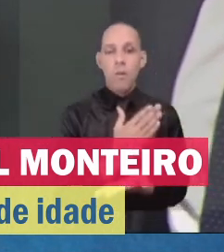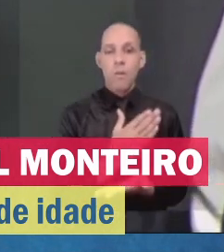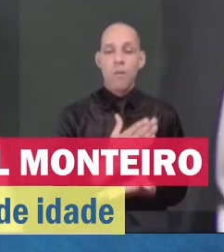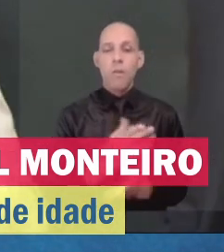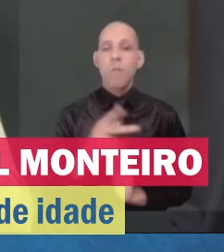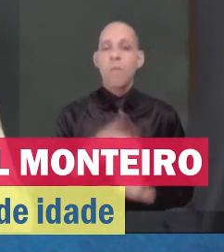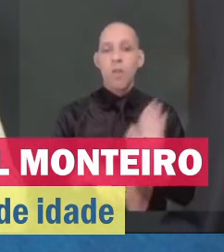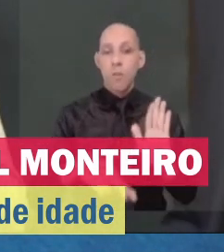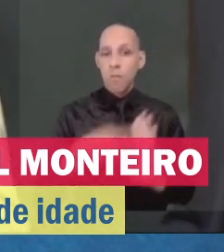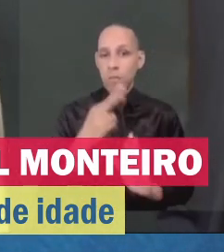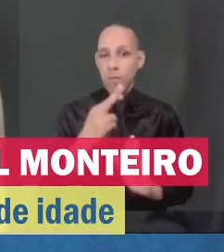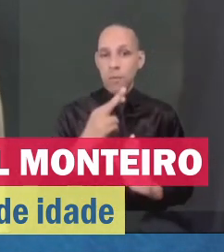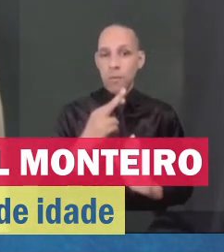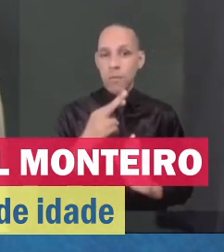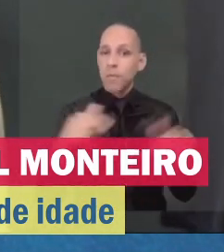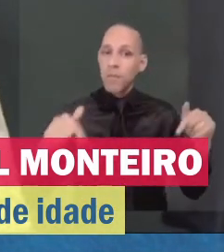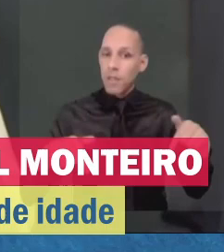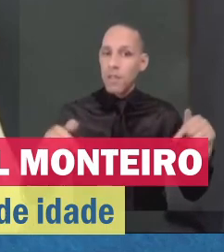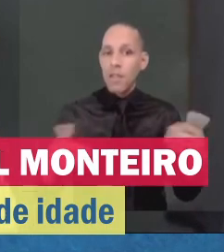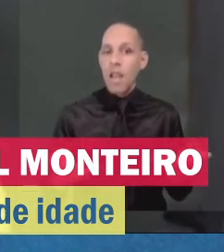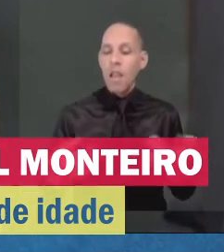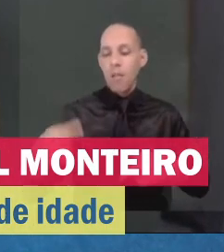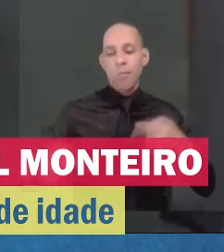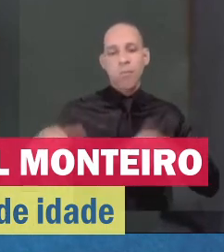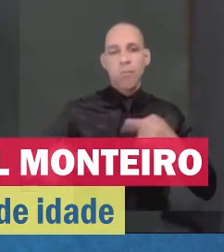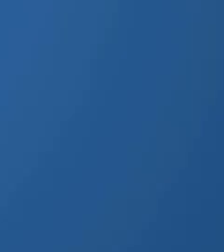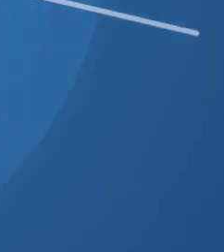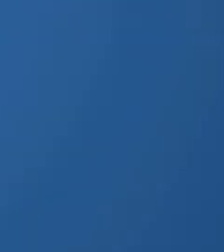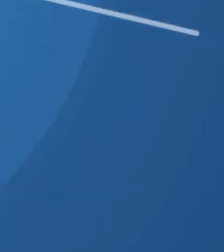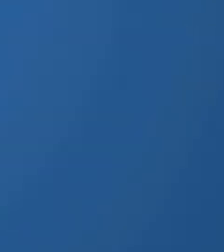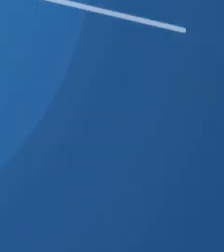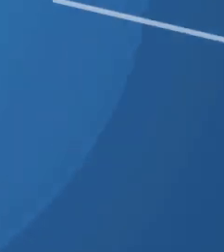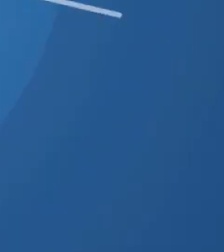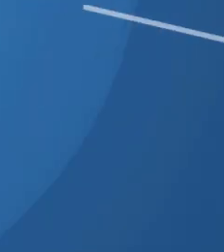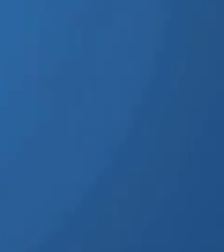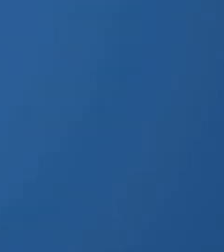de resolução que aqui está sendo debatido por este plenário.